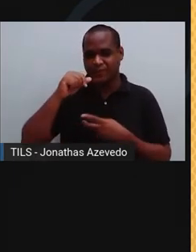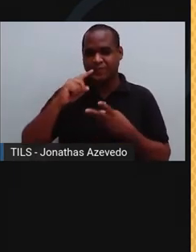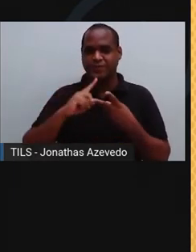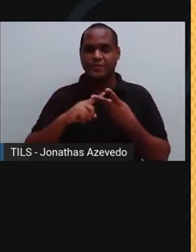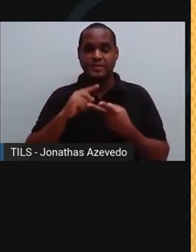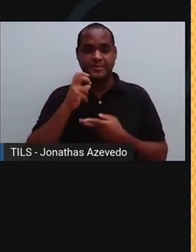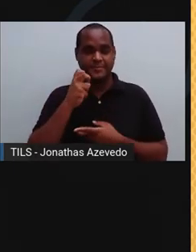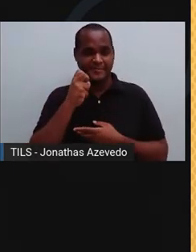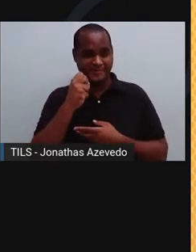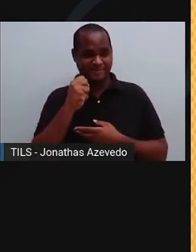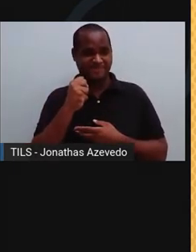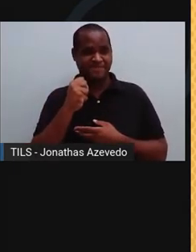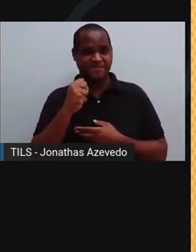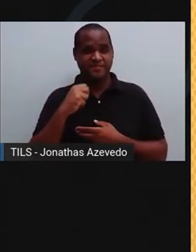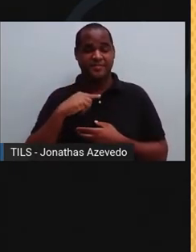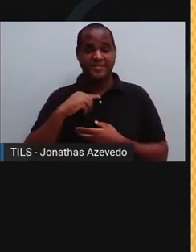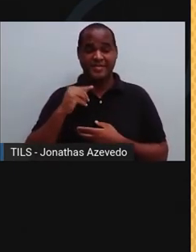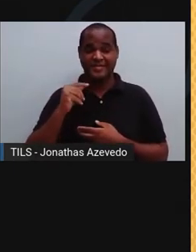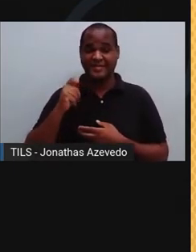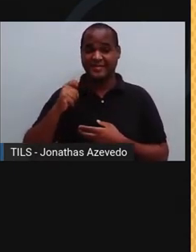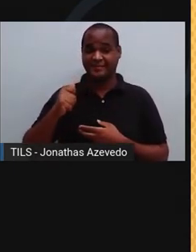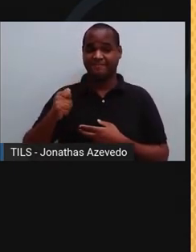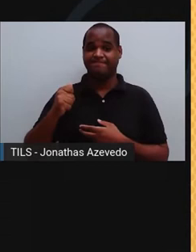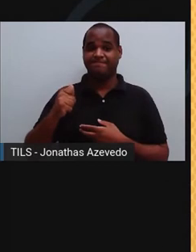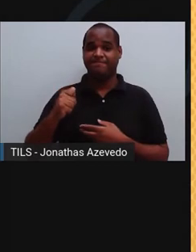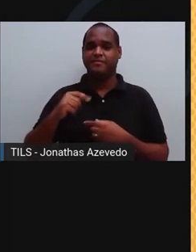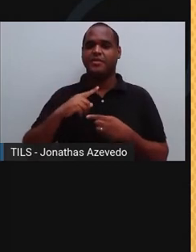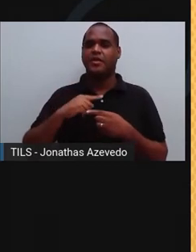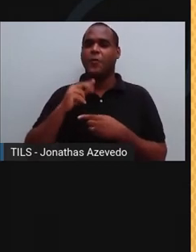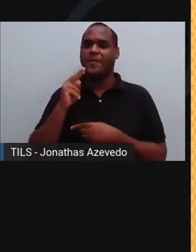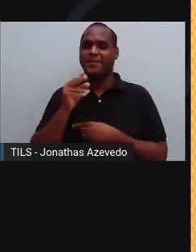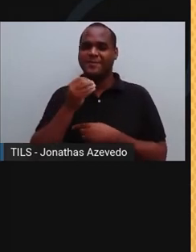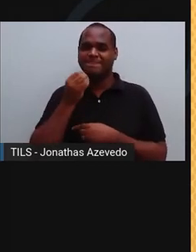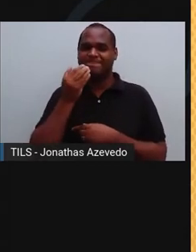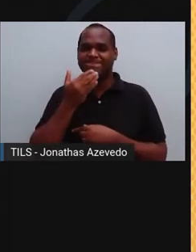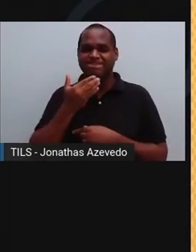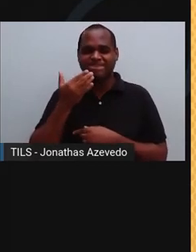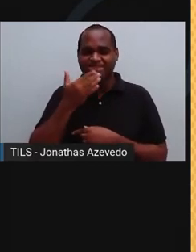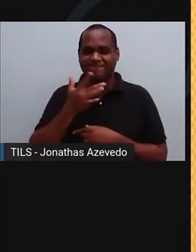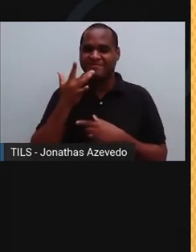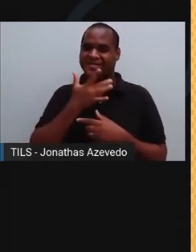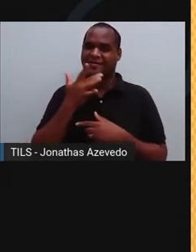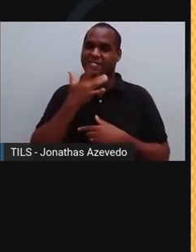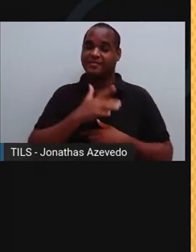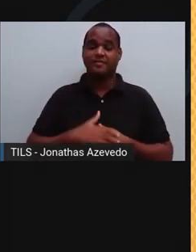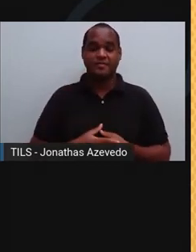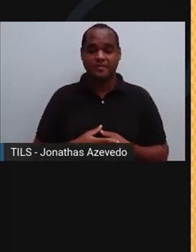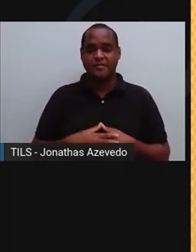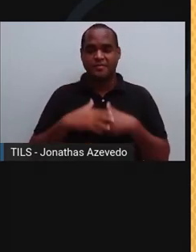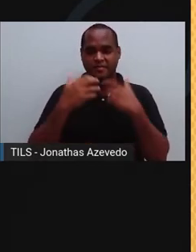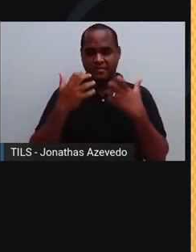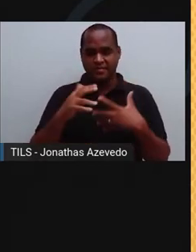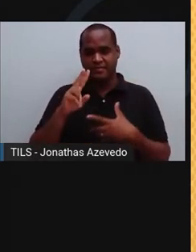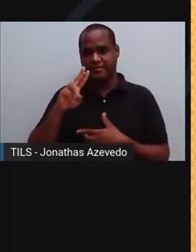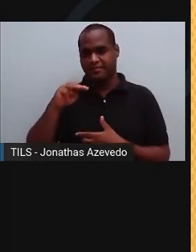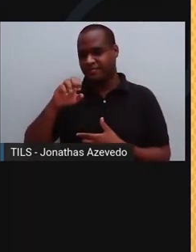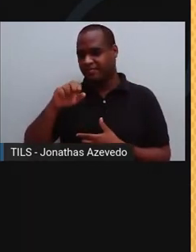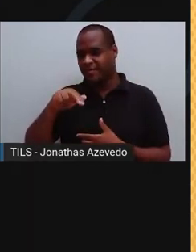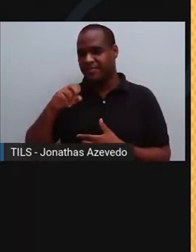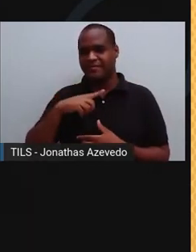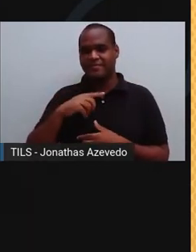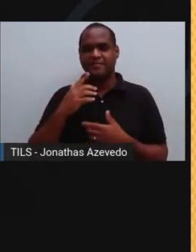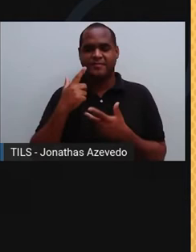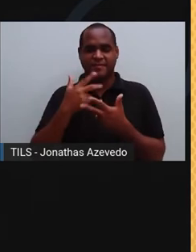amargo, azedo e umami. Sim, você ouviu corretamente. O umami é usado para